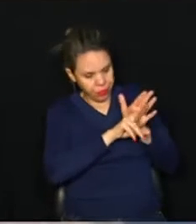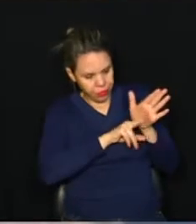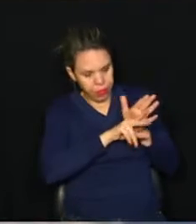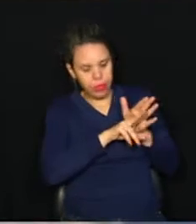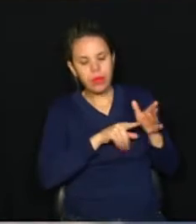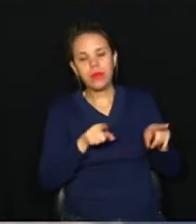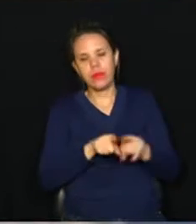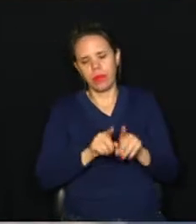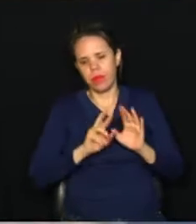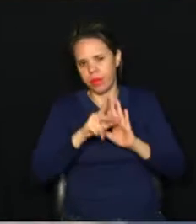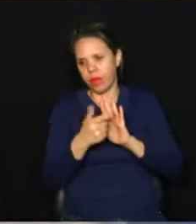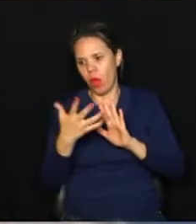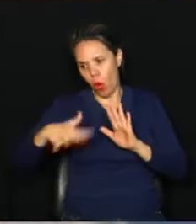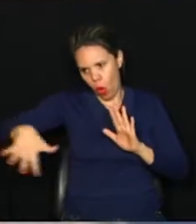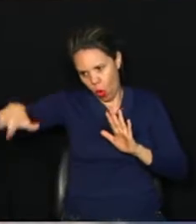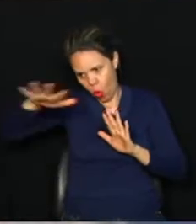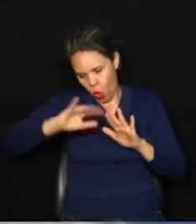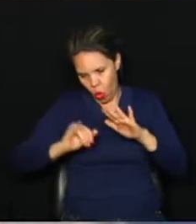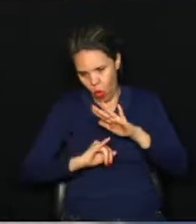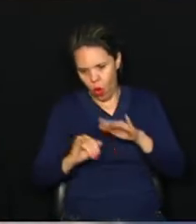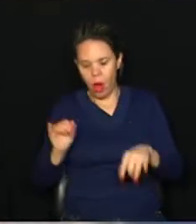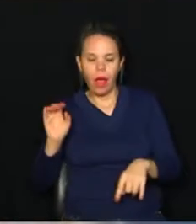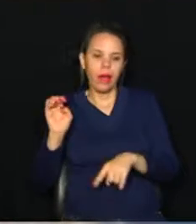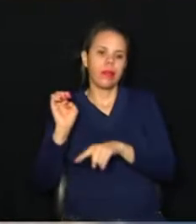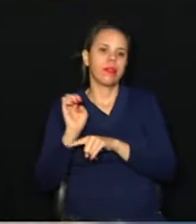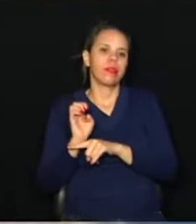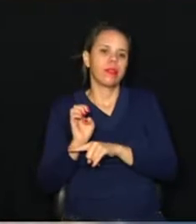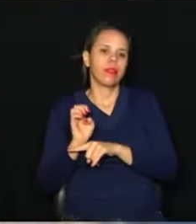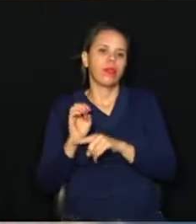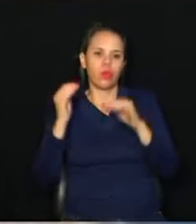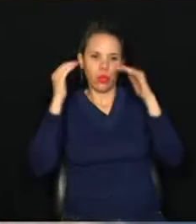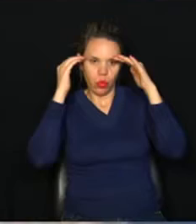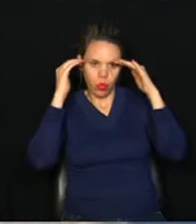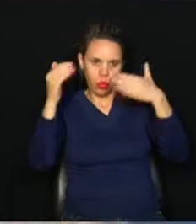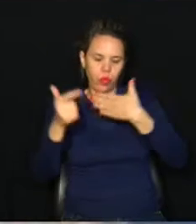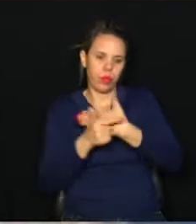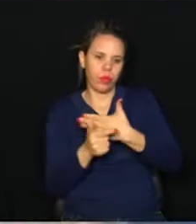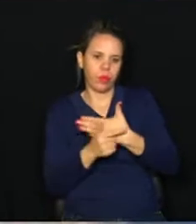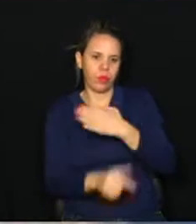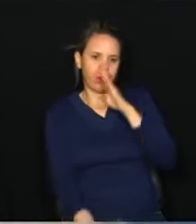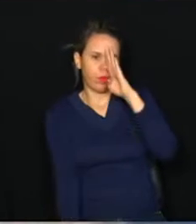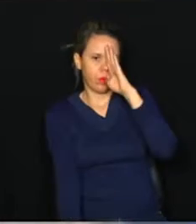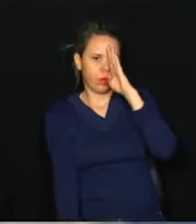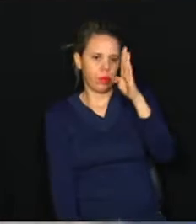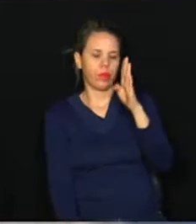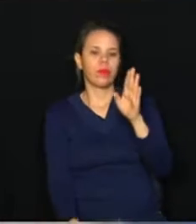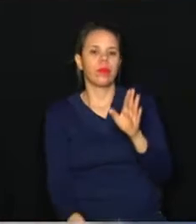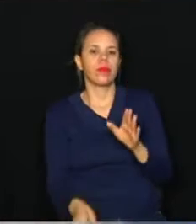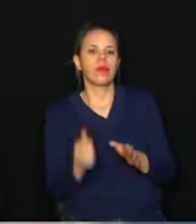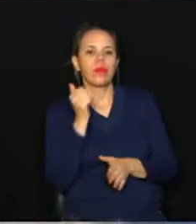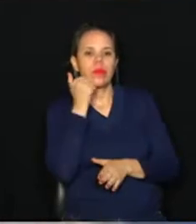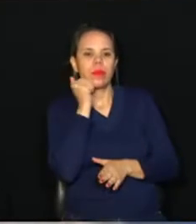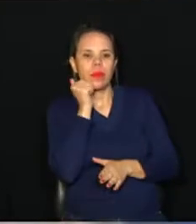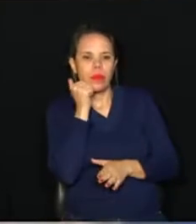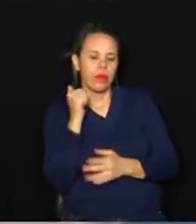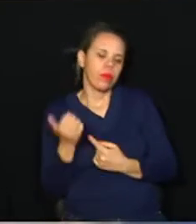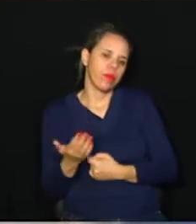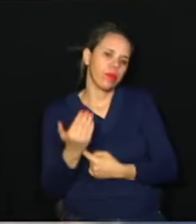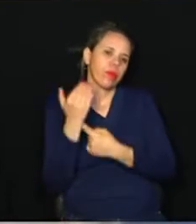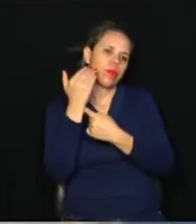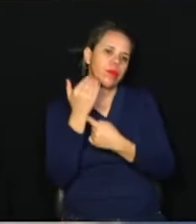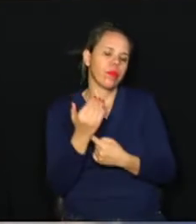diversos institutos espalhados pelo Estado que cumprem um papel fundamental na produção de ciência, de tecnologia,